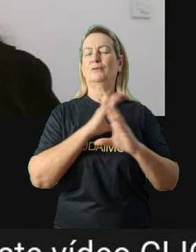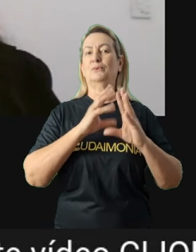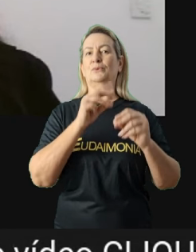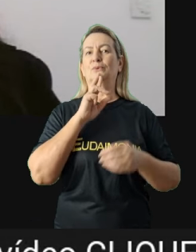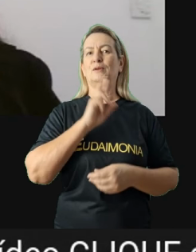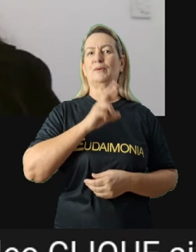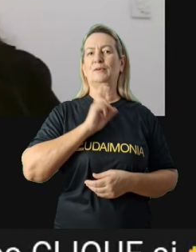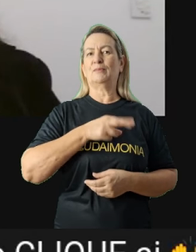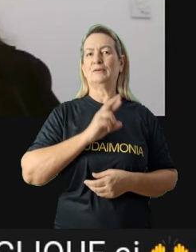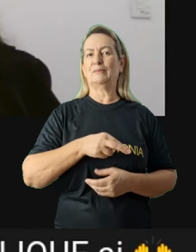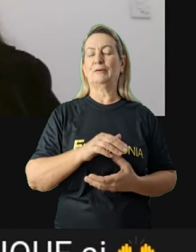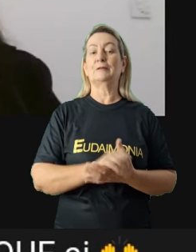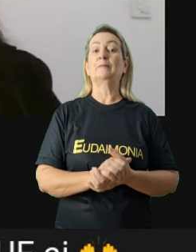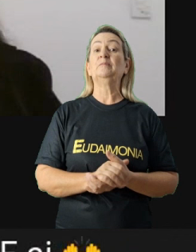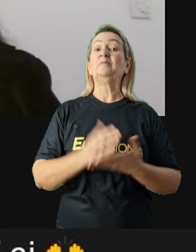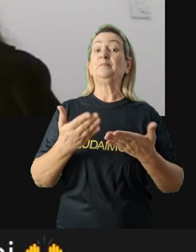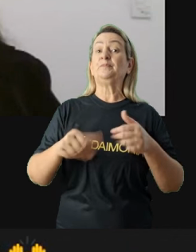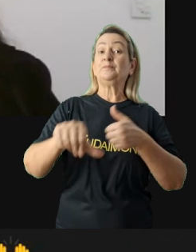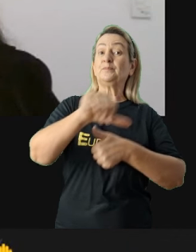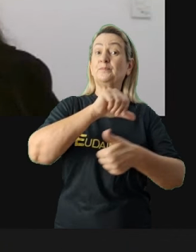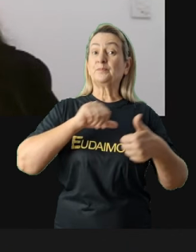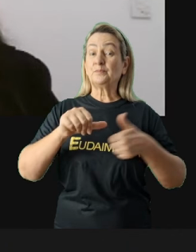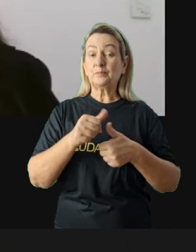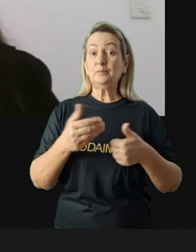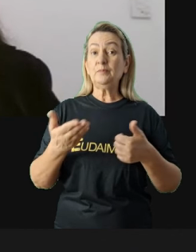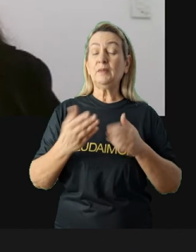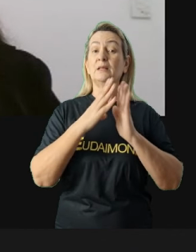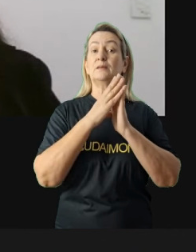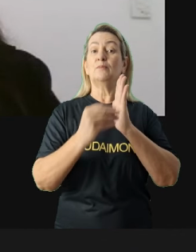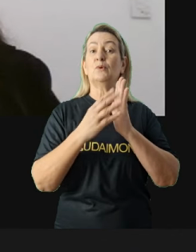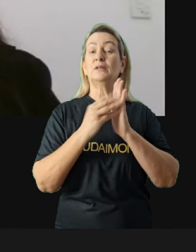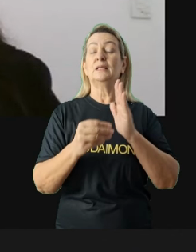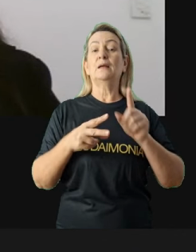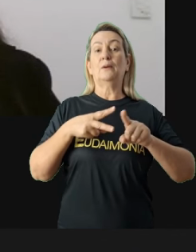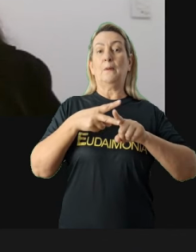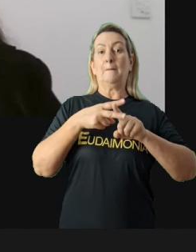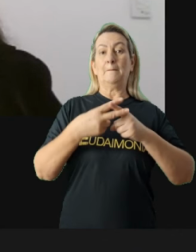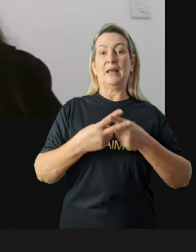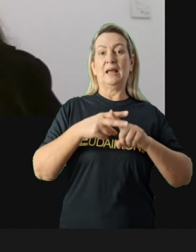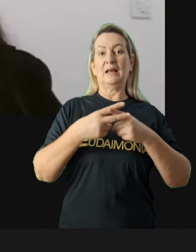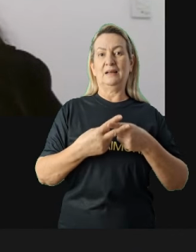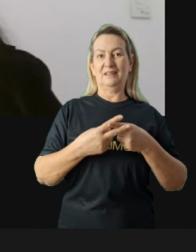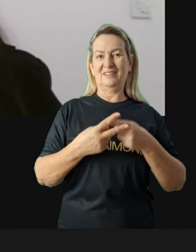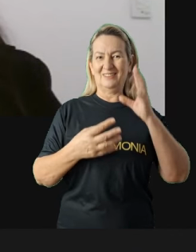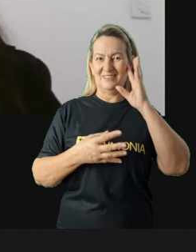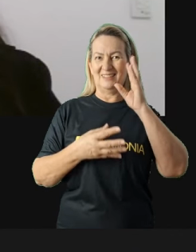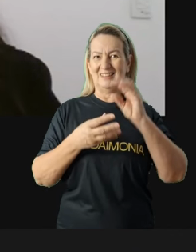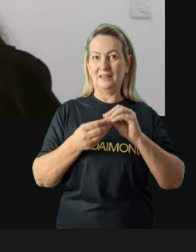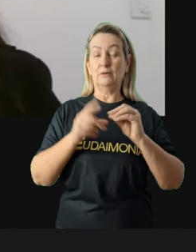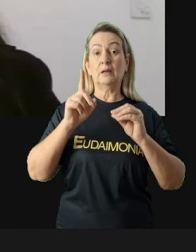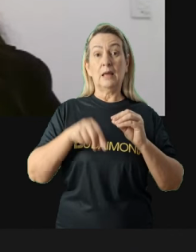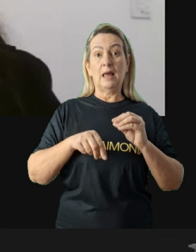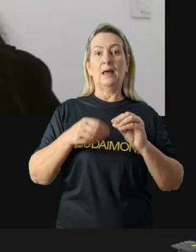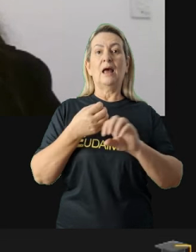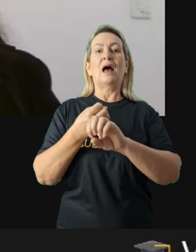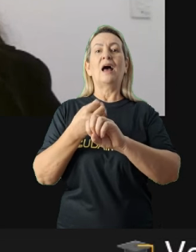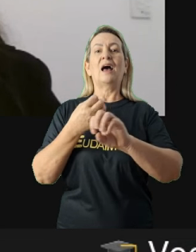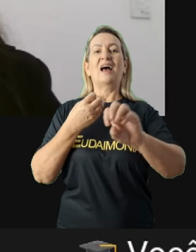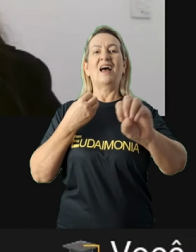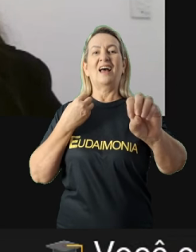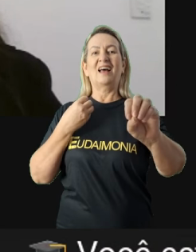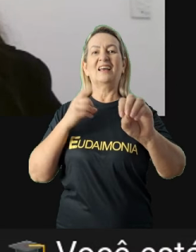né? E aí a gente tem, né, uma mudança para esse modelo mecânico. Eu vou chamar mecânico com muito